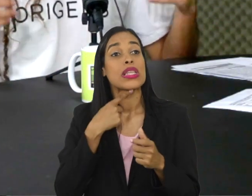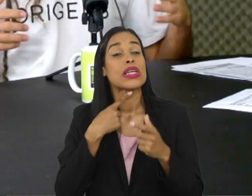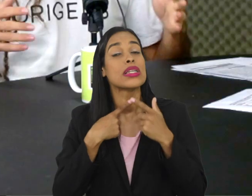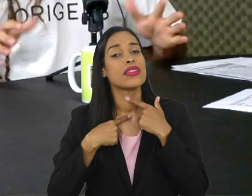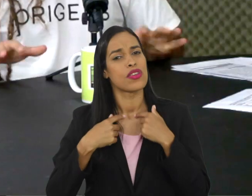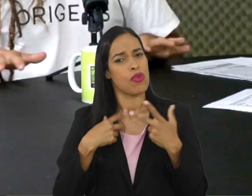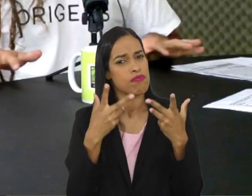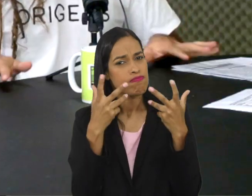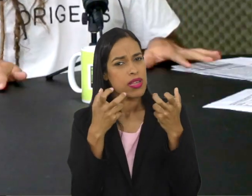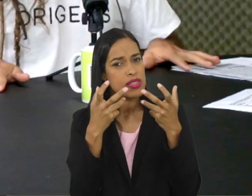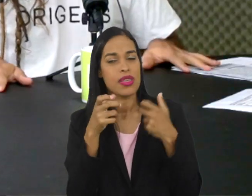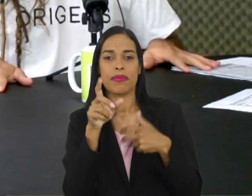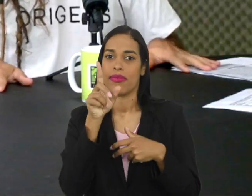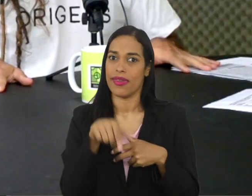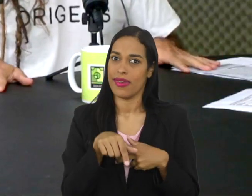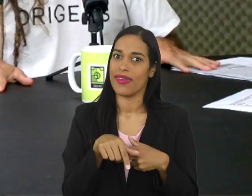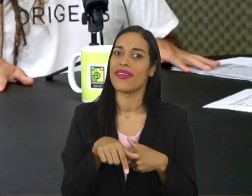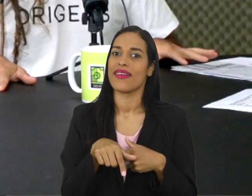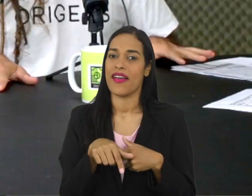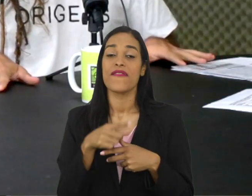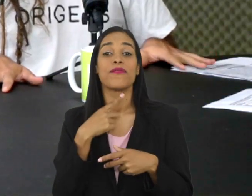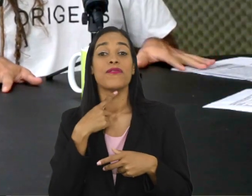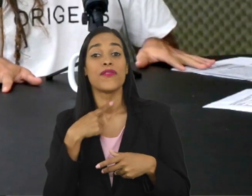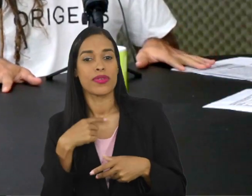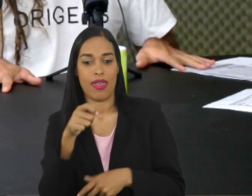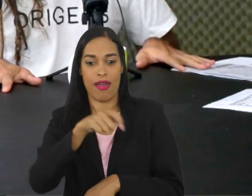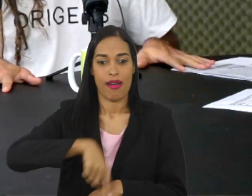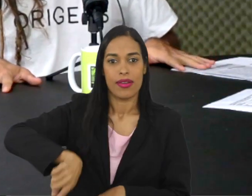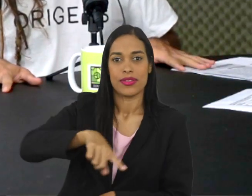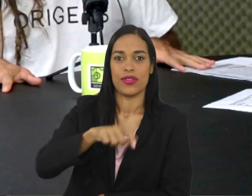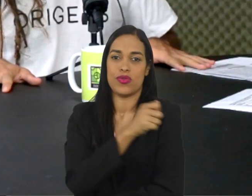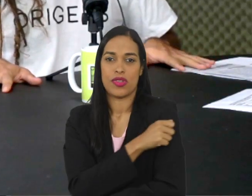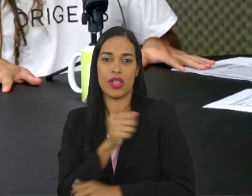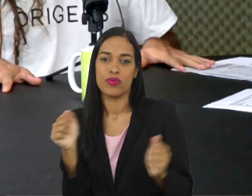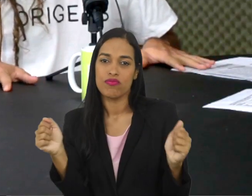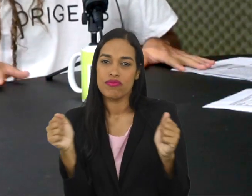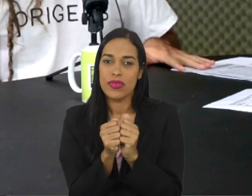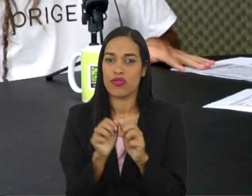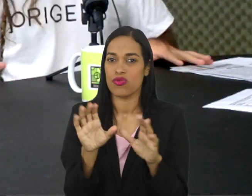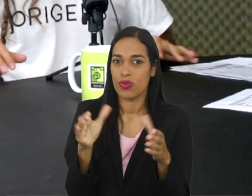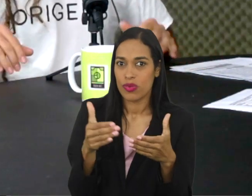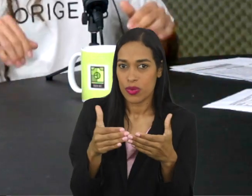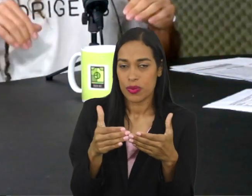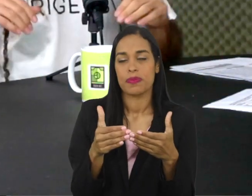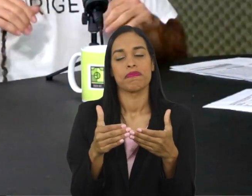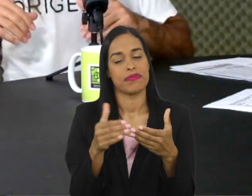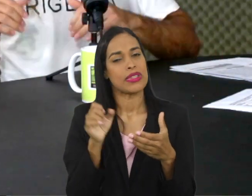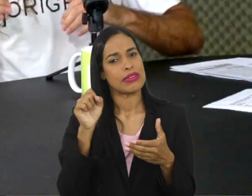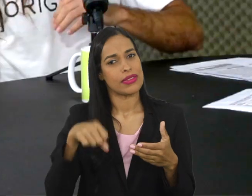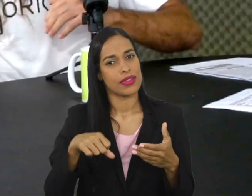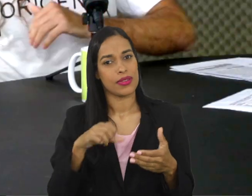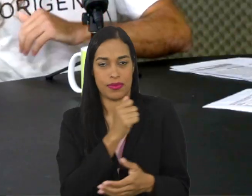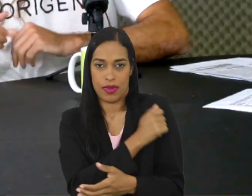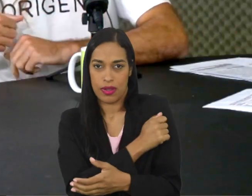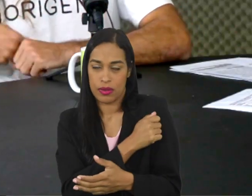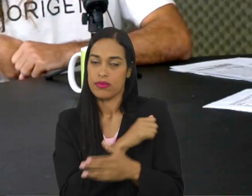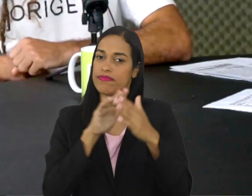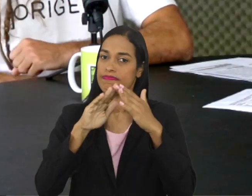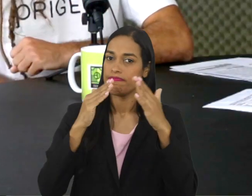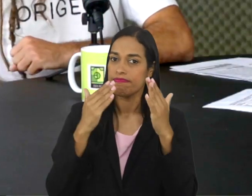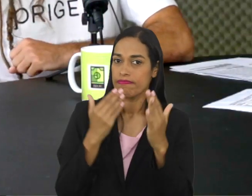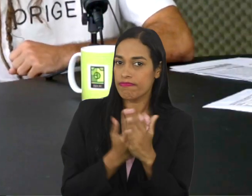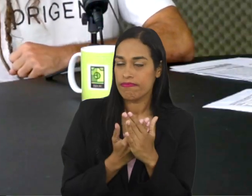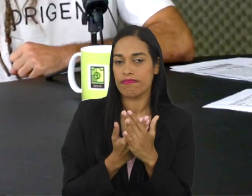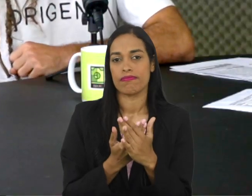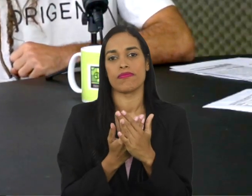com desejo, eu percebi que o que eu bastava estava ali, que era a vontade dos estudantes estarem juntos. E aí, de fato, os instrumentos da escola